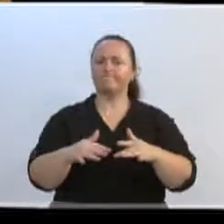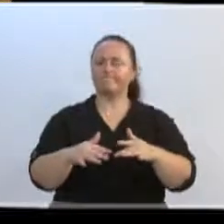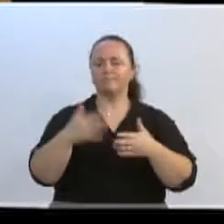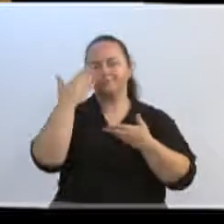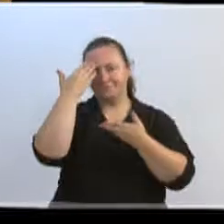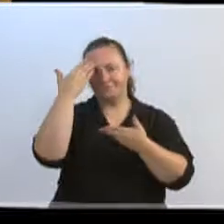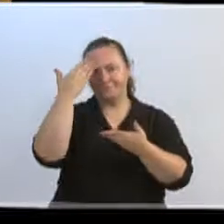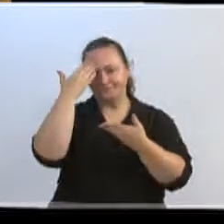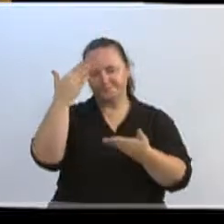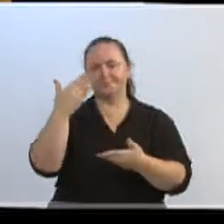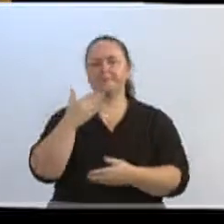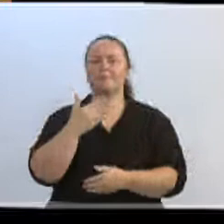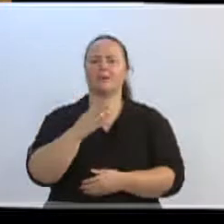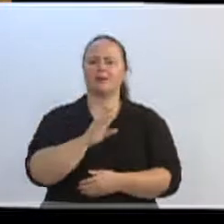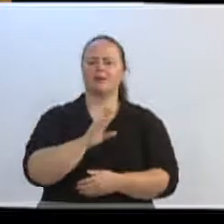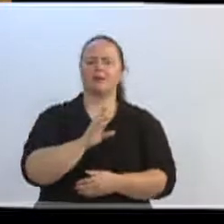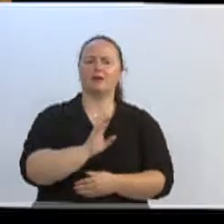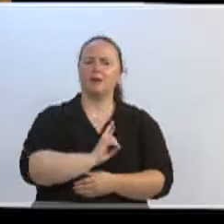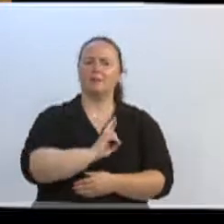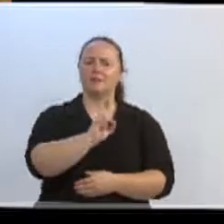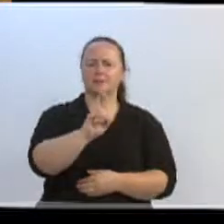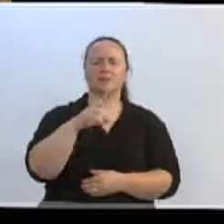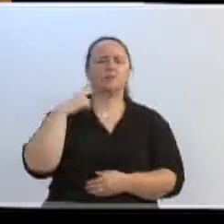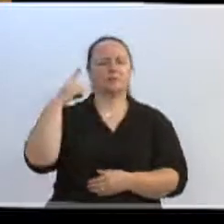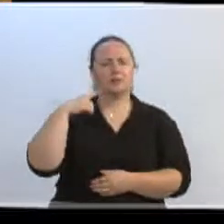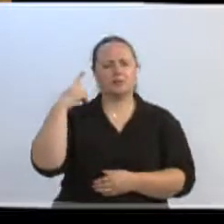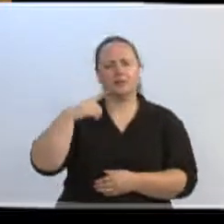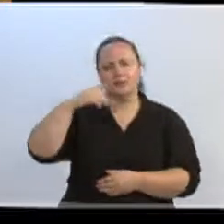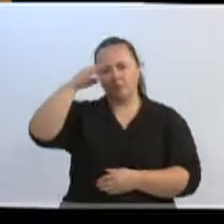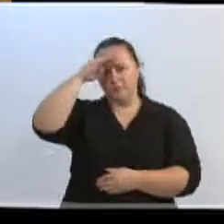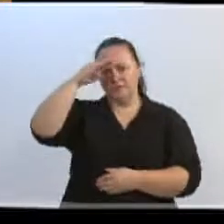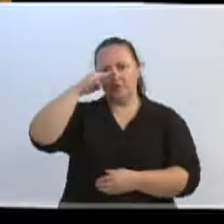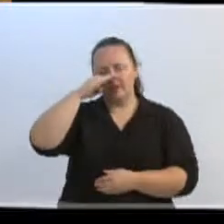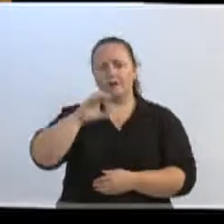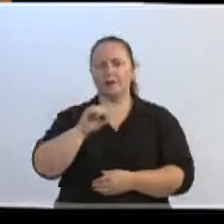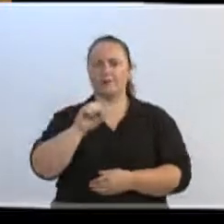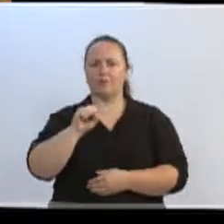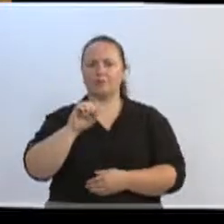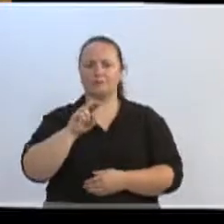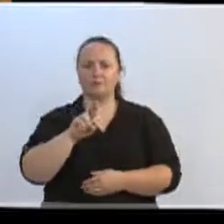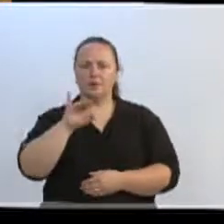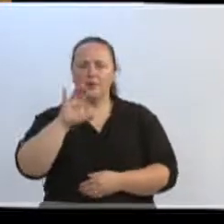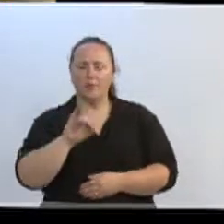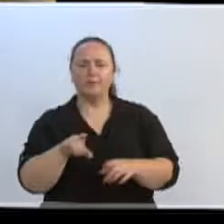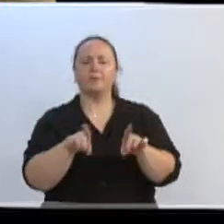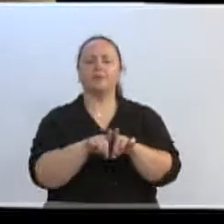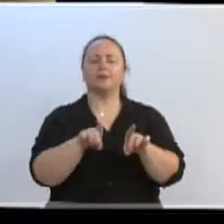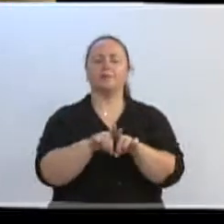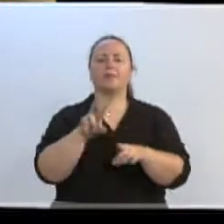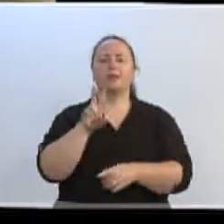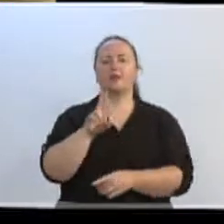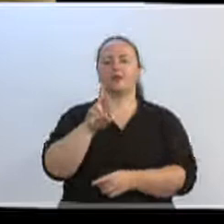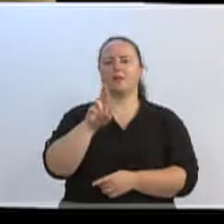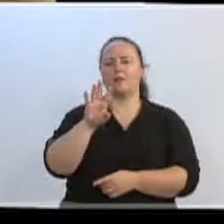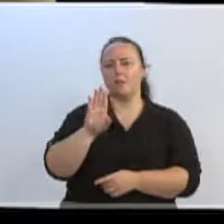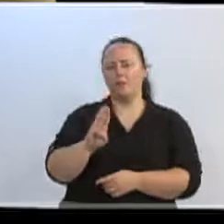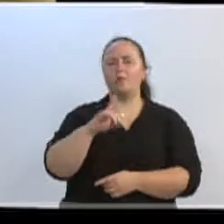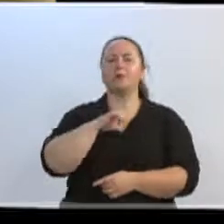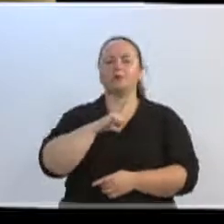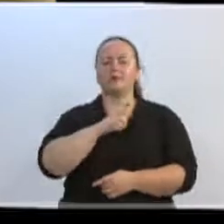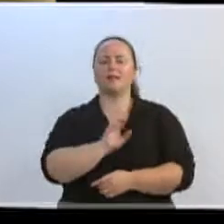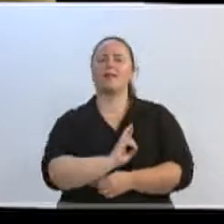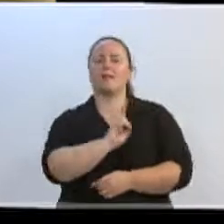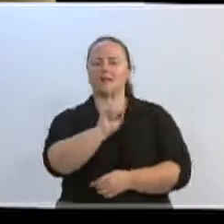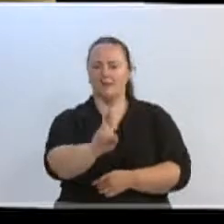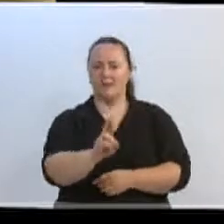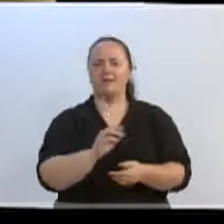representou o deputado de cuba roberto representa obras de evitar a urbe cristiano christian na média em breve que tá levando